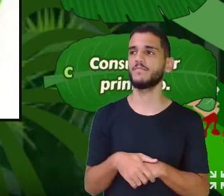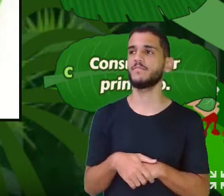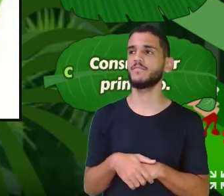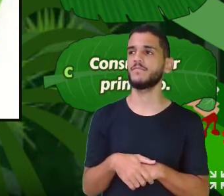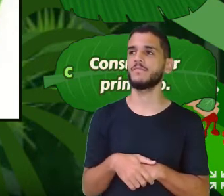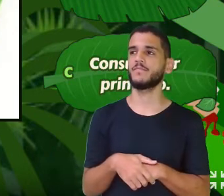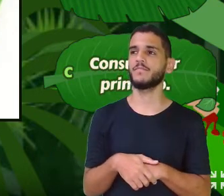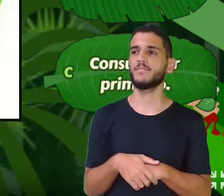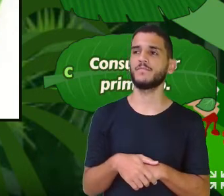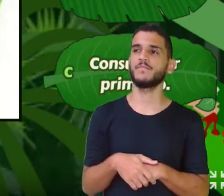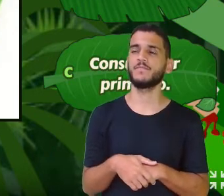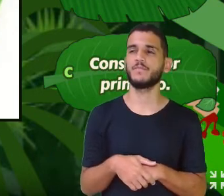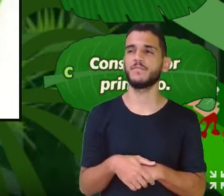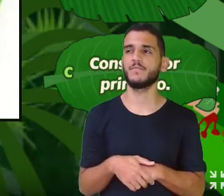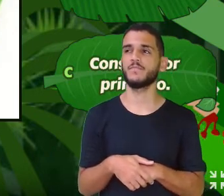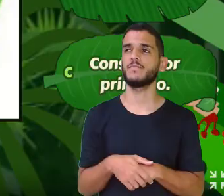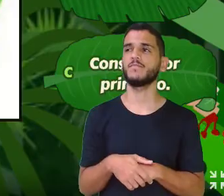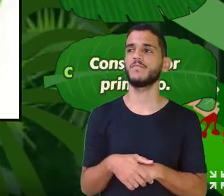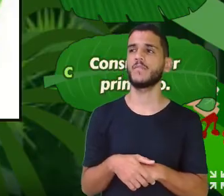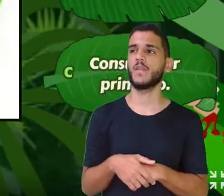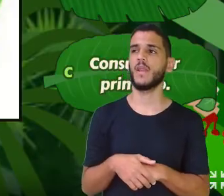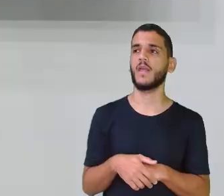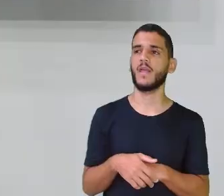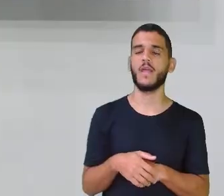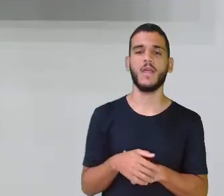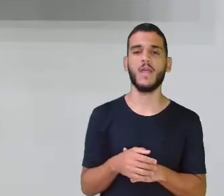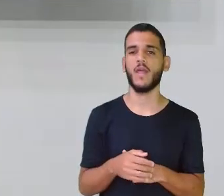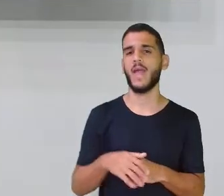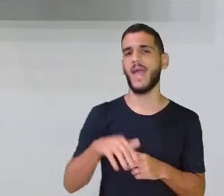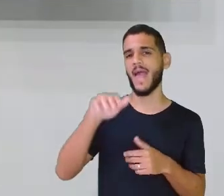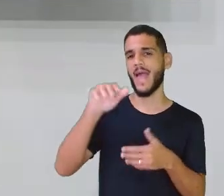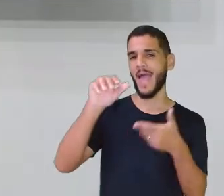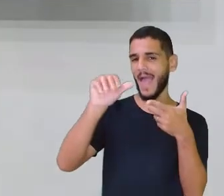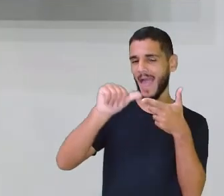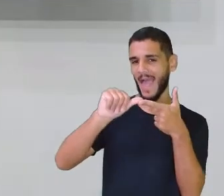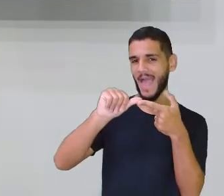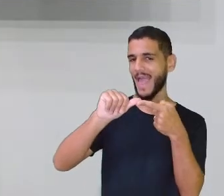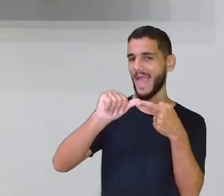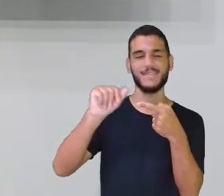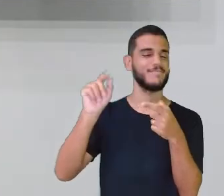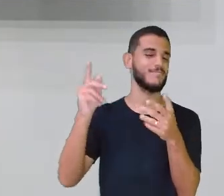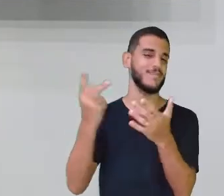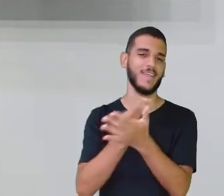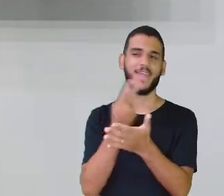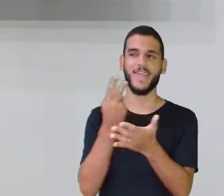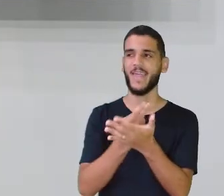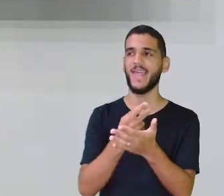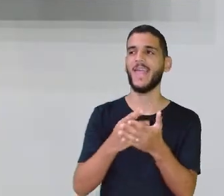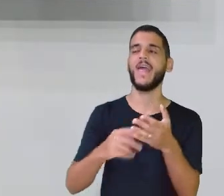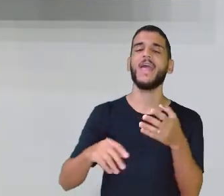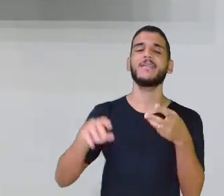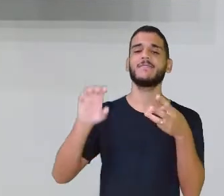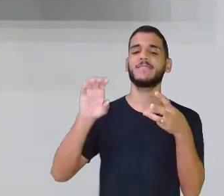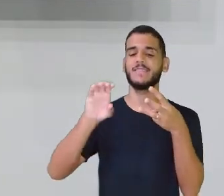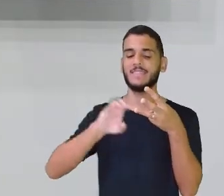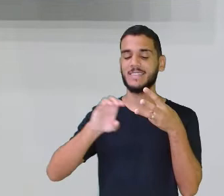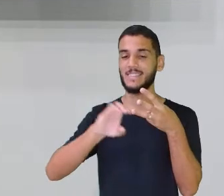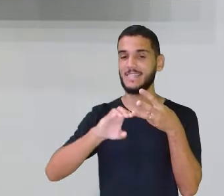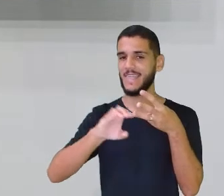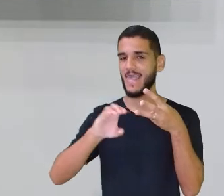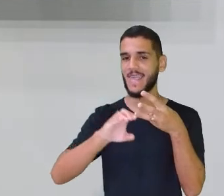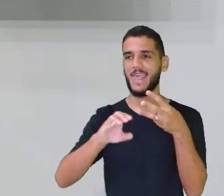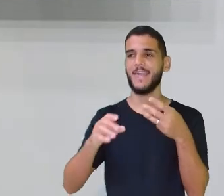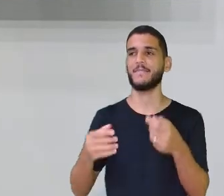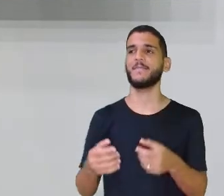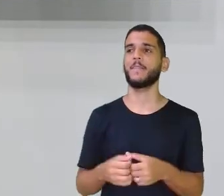A. letra A. Vamos marcar a letra A. Não é a letra A, não. É a letra C. É um consumidor